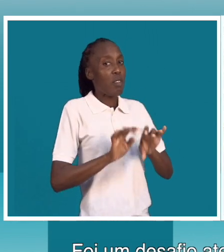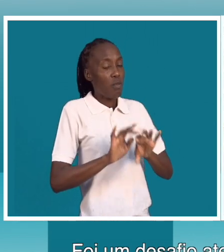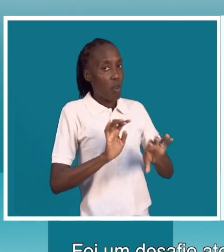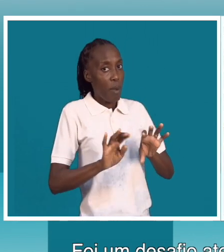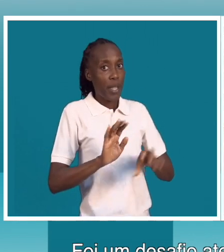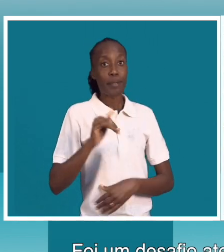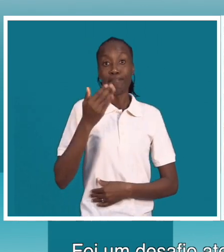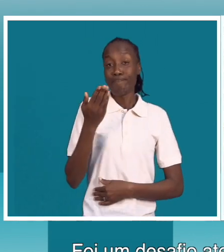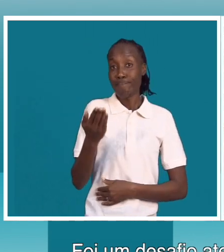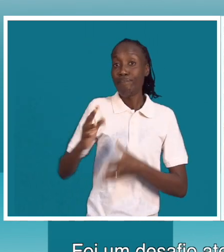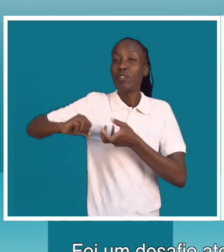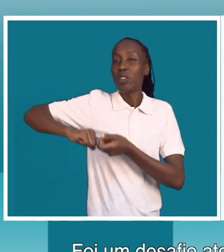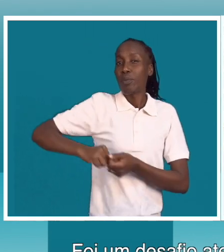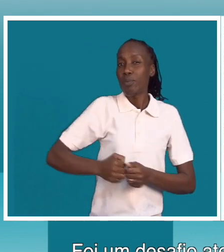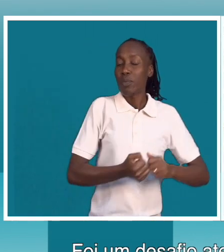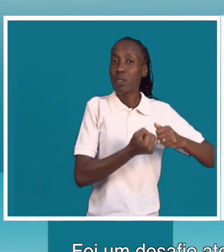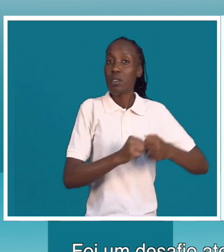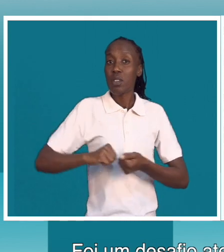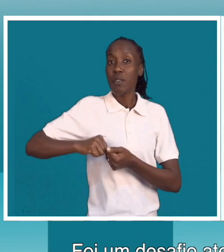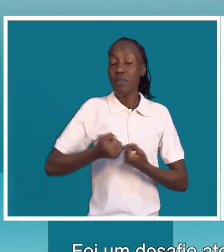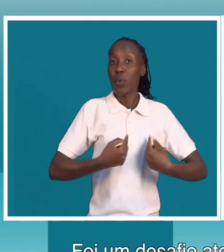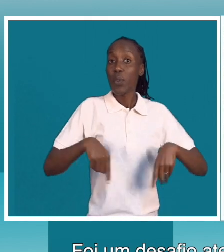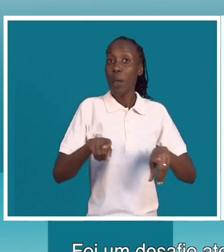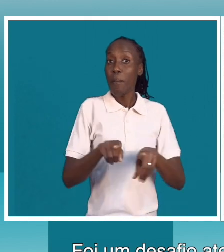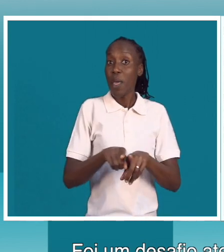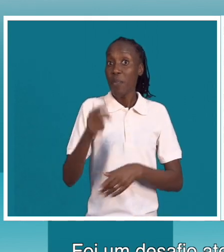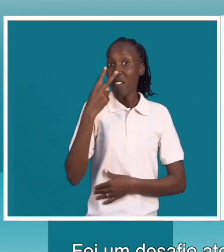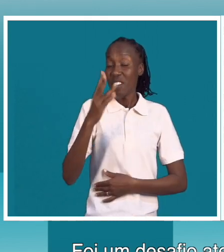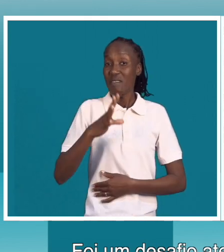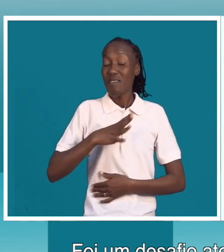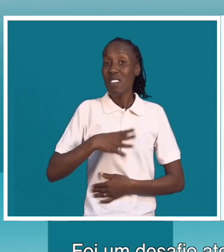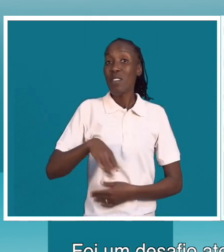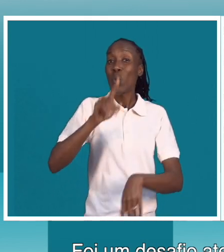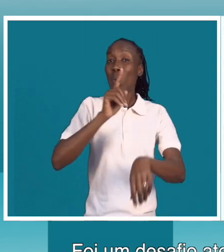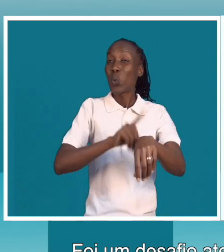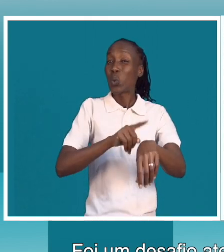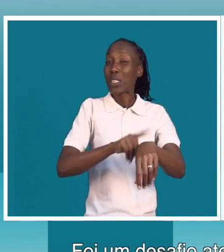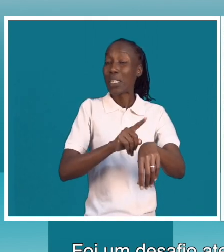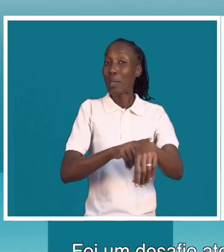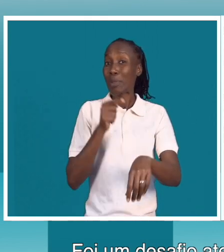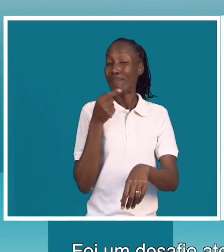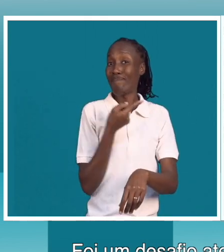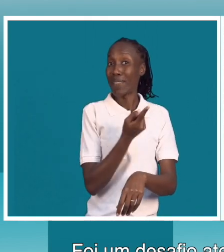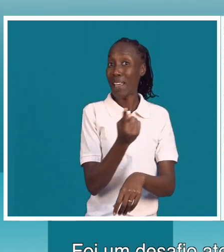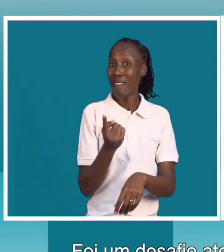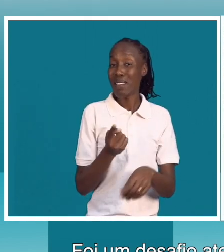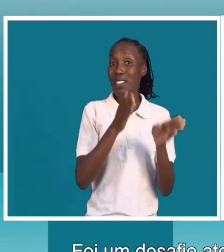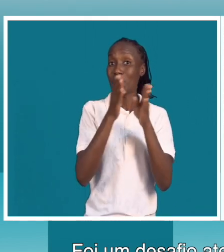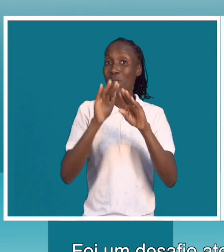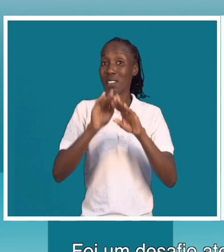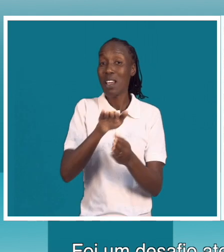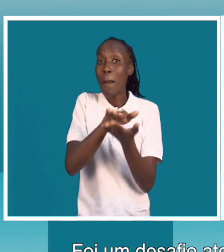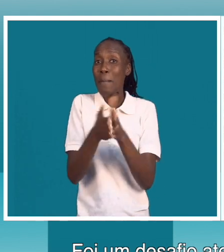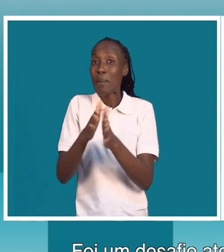desafio. Atendendo também que o espaço de tempo que tínhamos para preparar essas